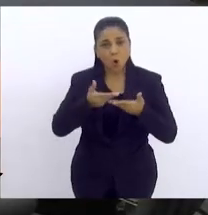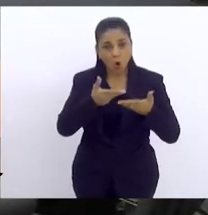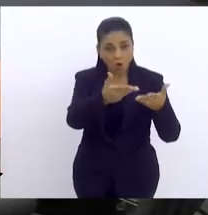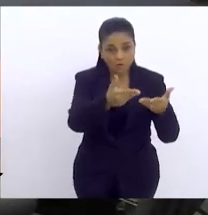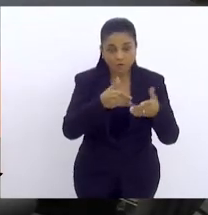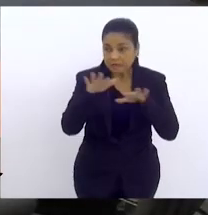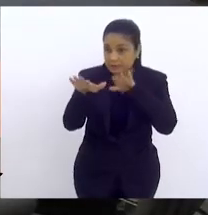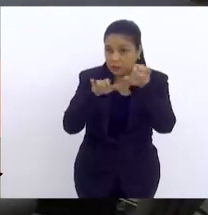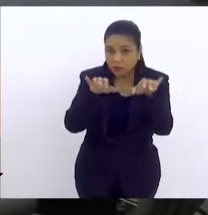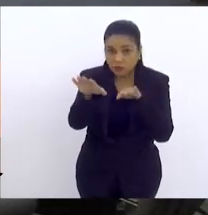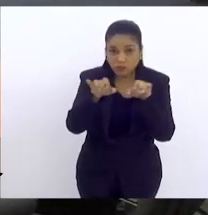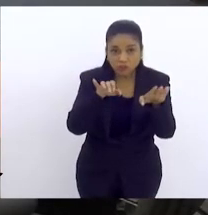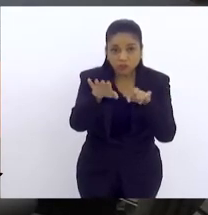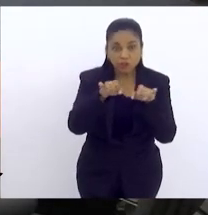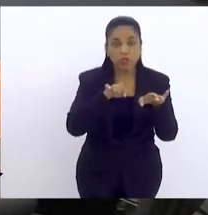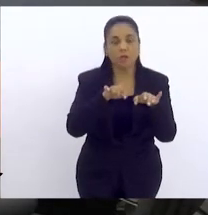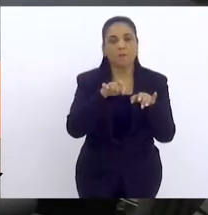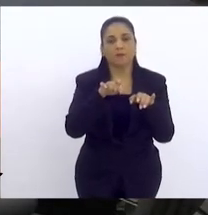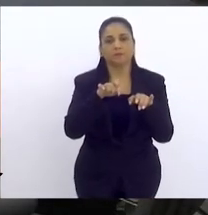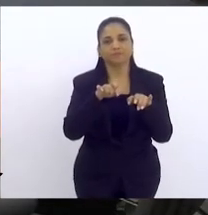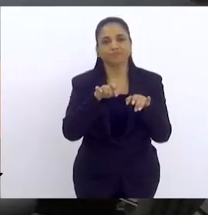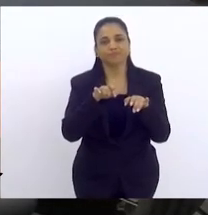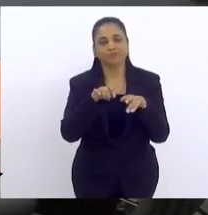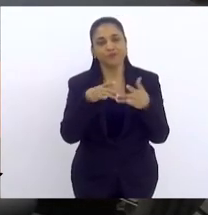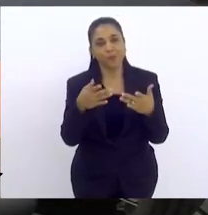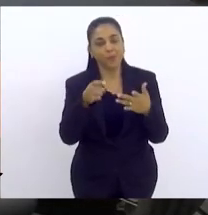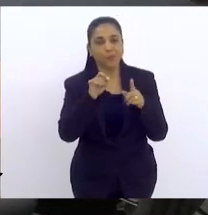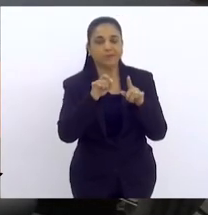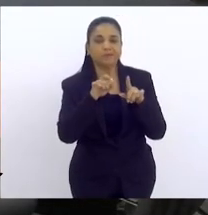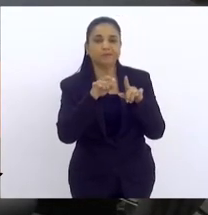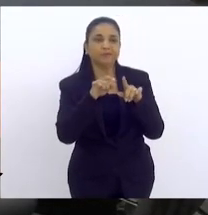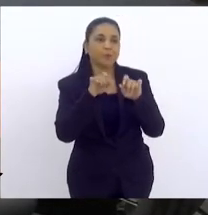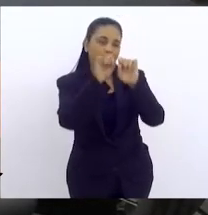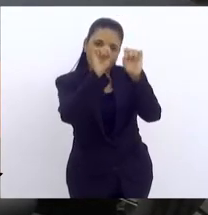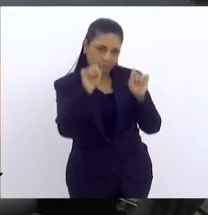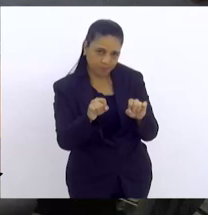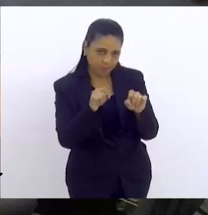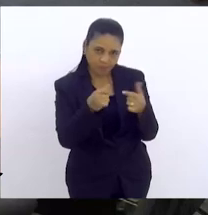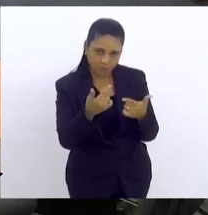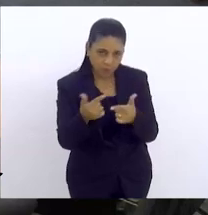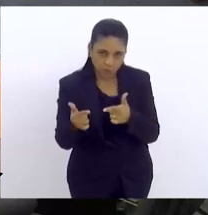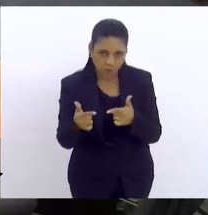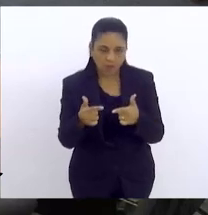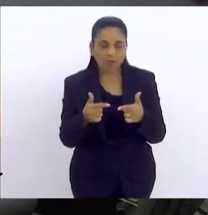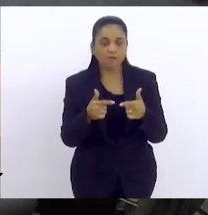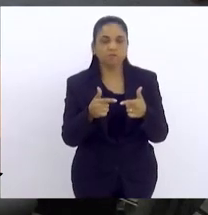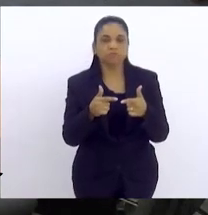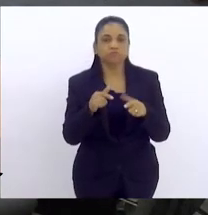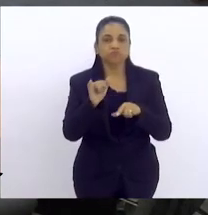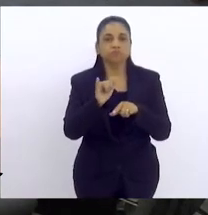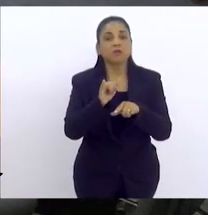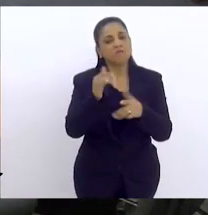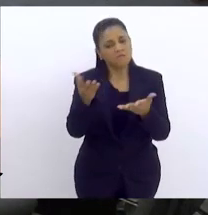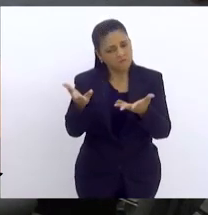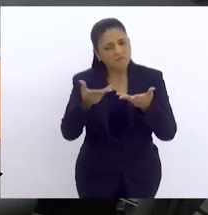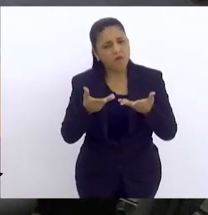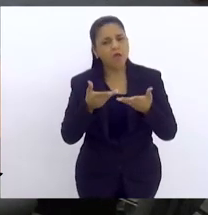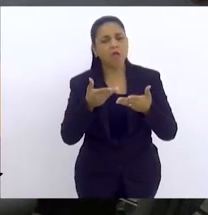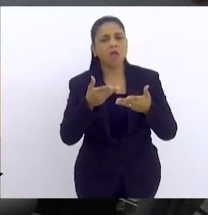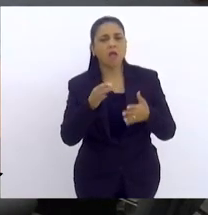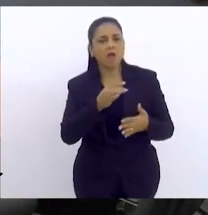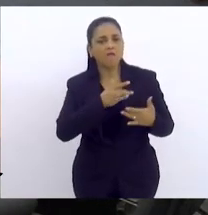convoca né agora quando não é a gente só faz o convite eles vem se eles quiserem pode ter certeza que